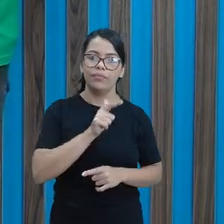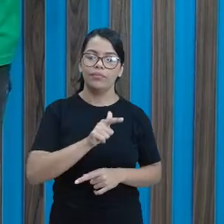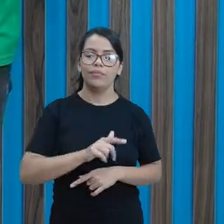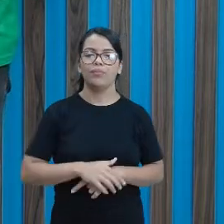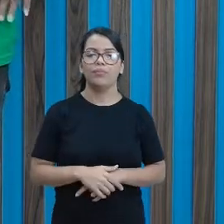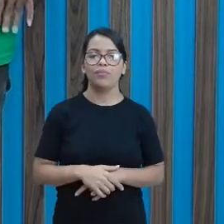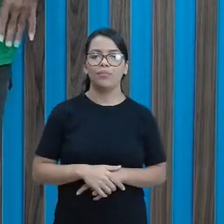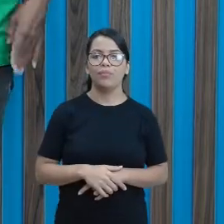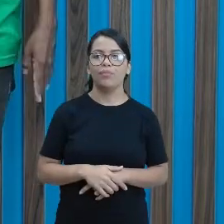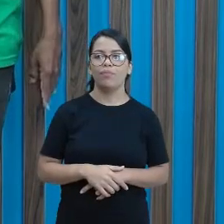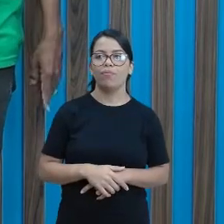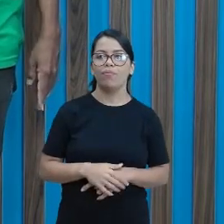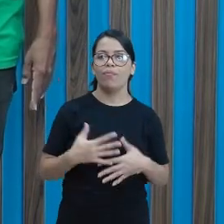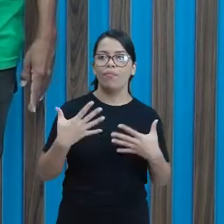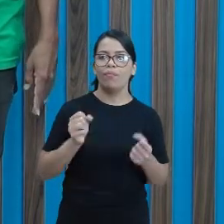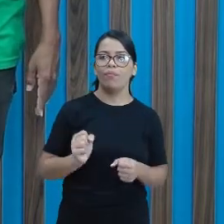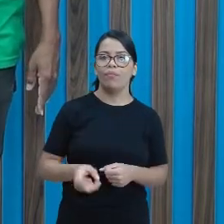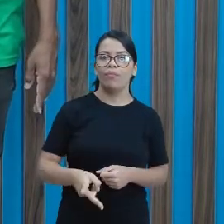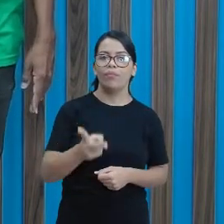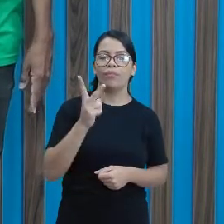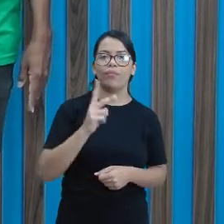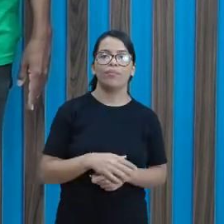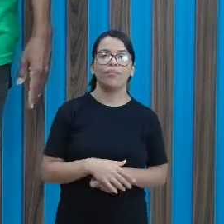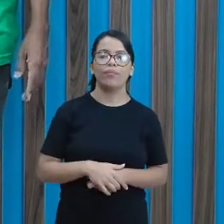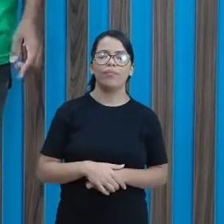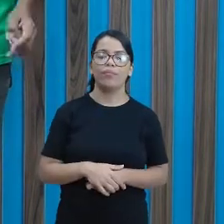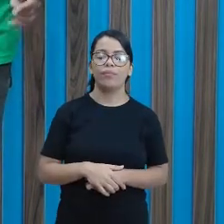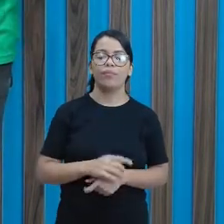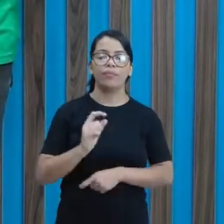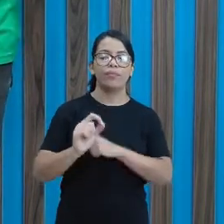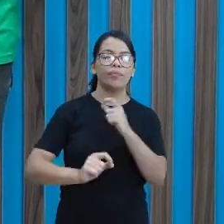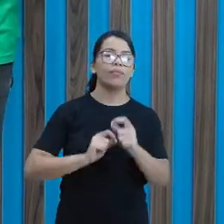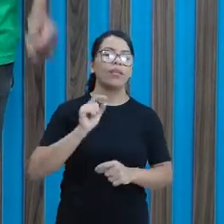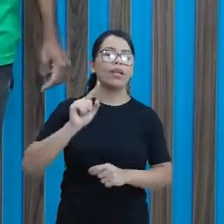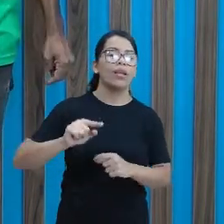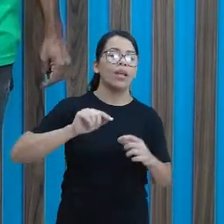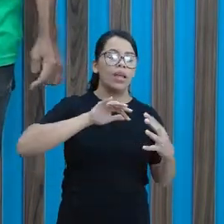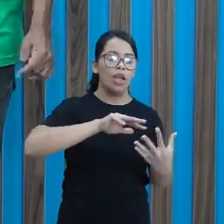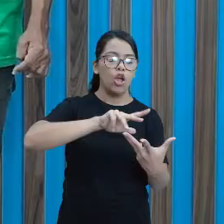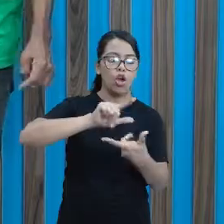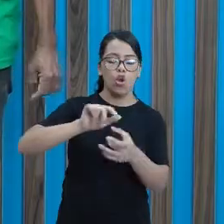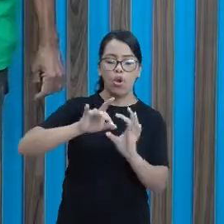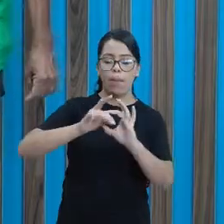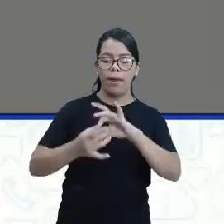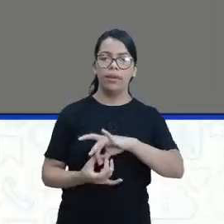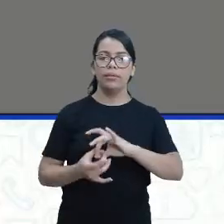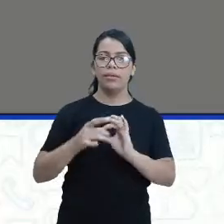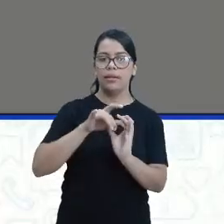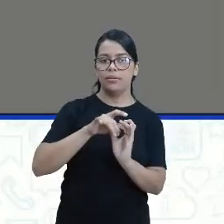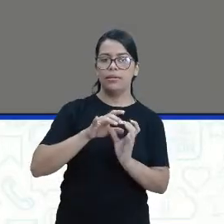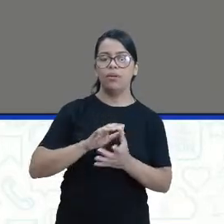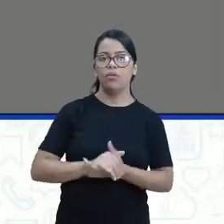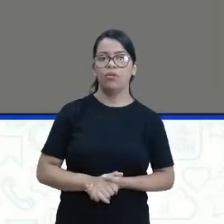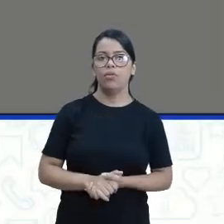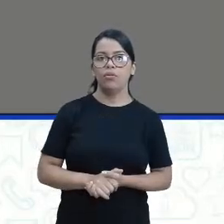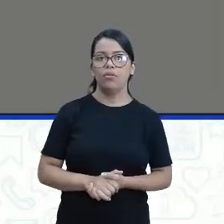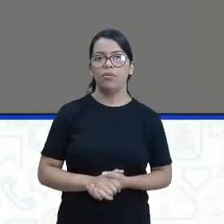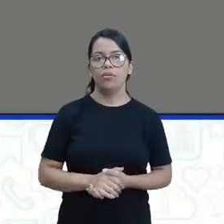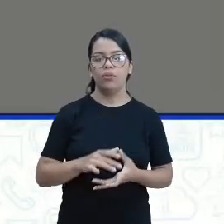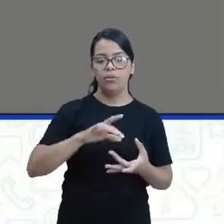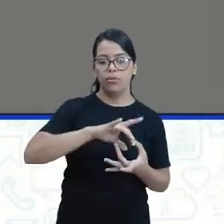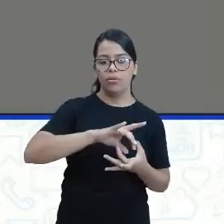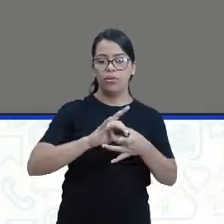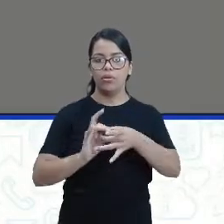mas um dia eu chego lá. Mas vamos embora, gente, ó. Tá? O que é a globalização? Abre a tela para mim aqui, Devinho, por favor. O que é a globalização?